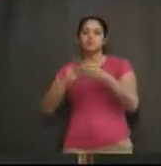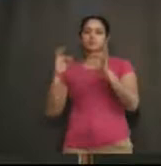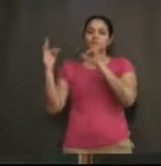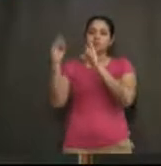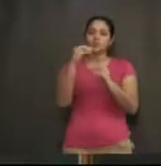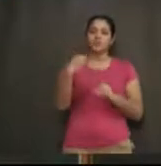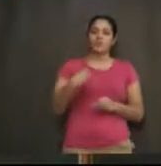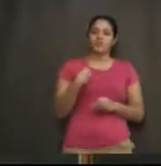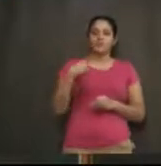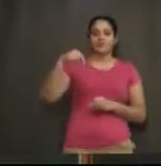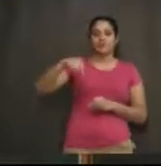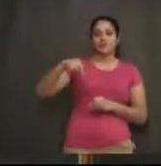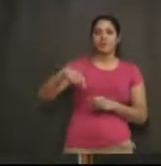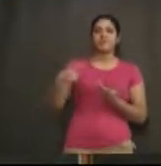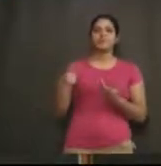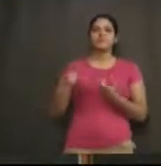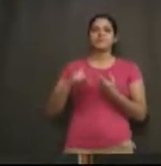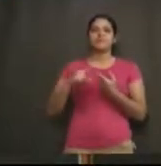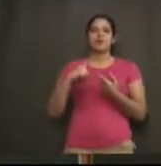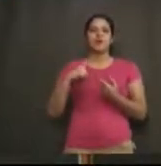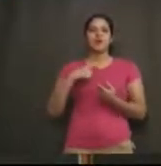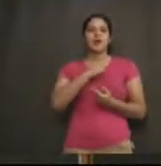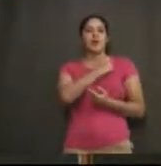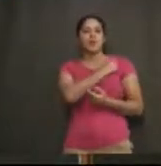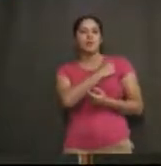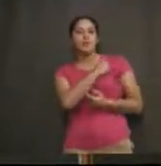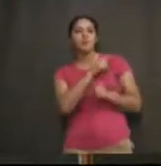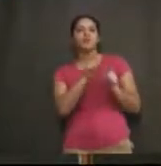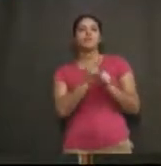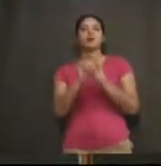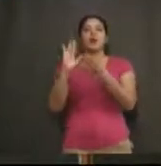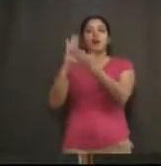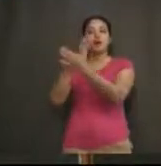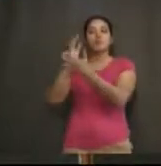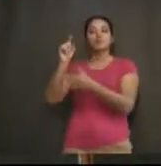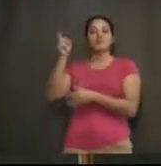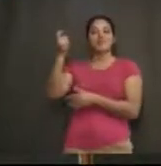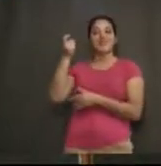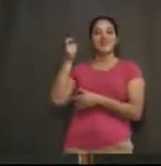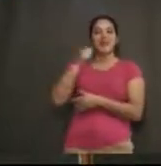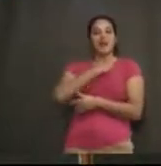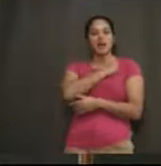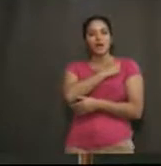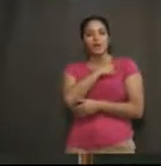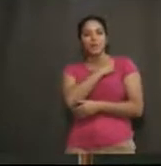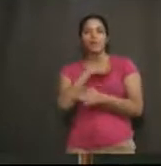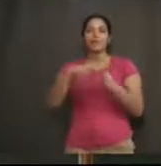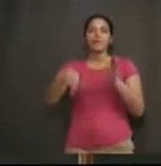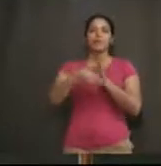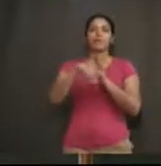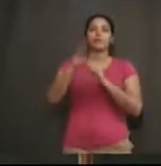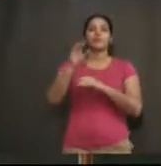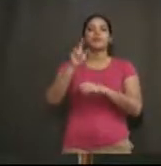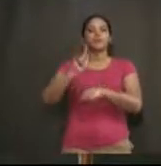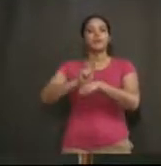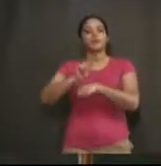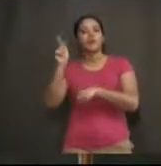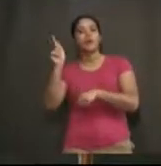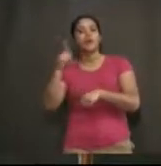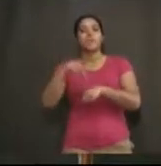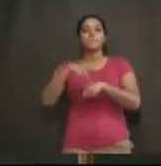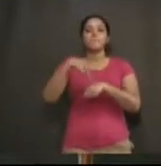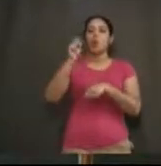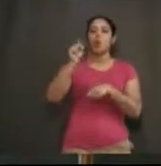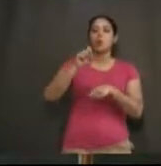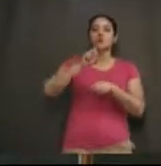aqui, nossos alunos, meus ex-alunos, alunos da graduação, da pós-graduação, no qual é importante a